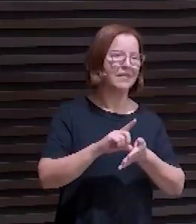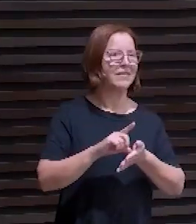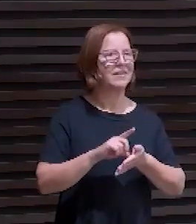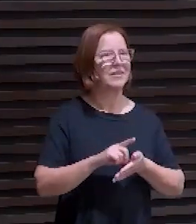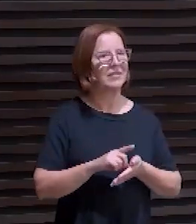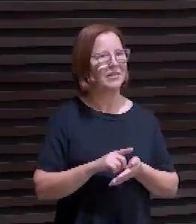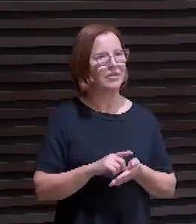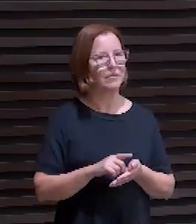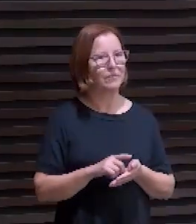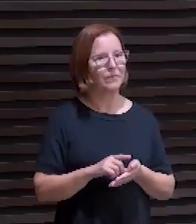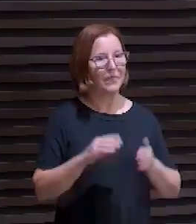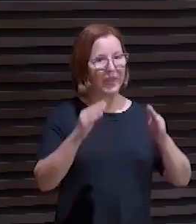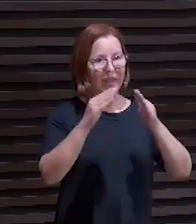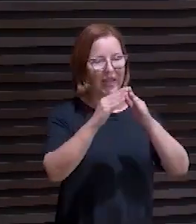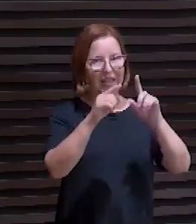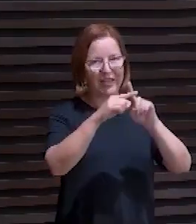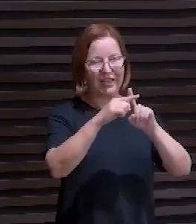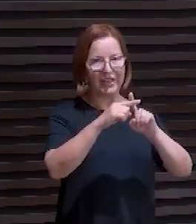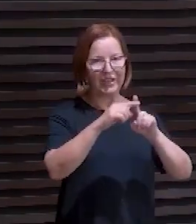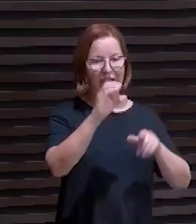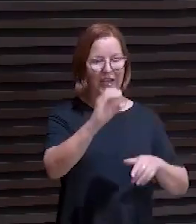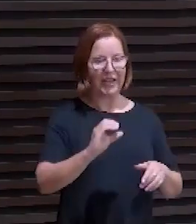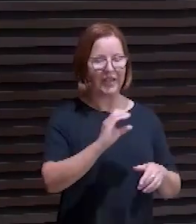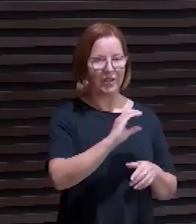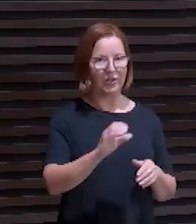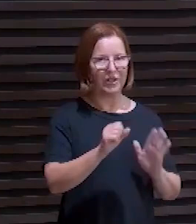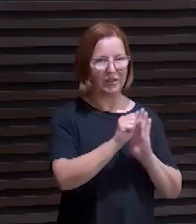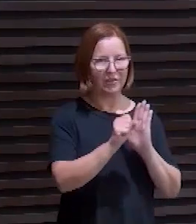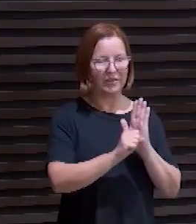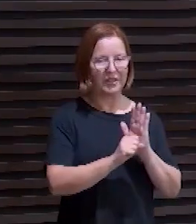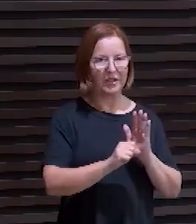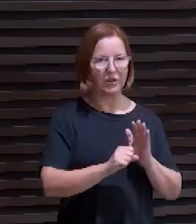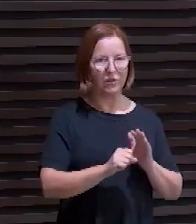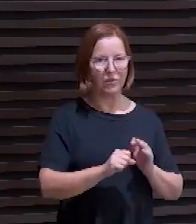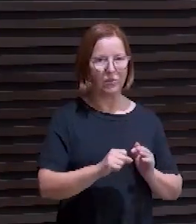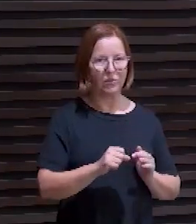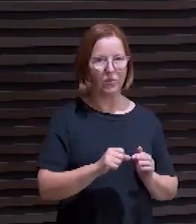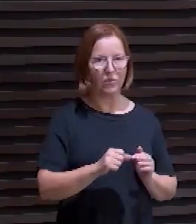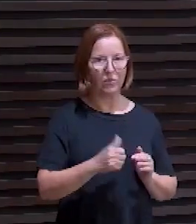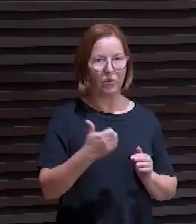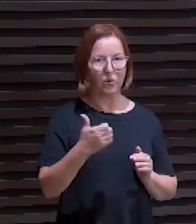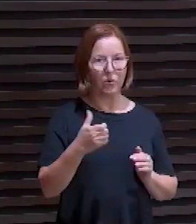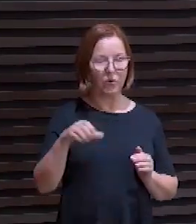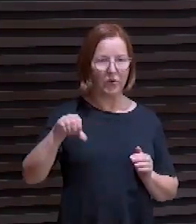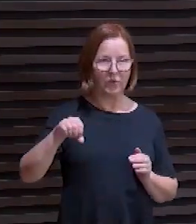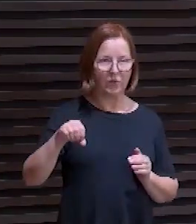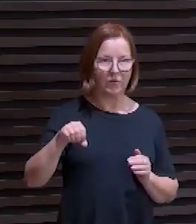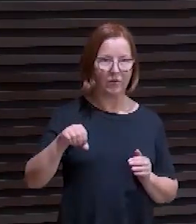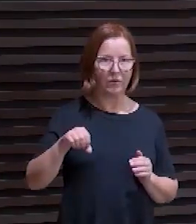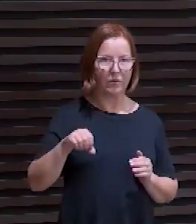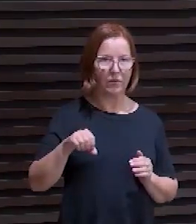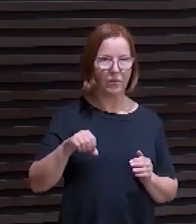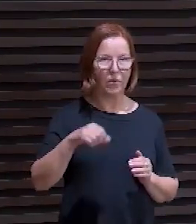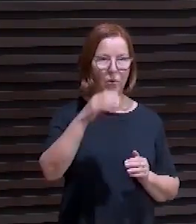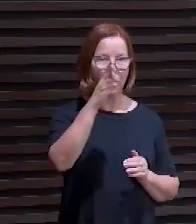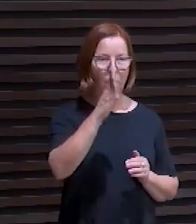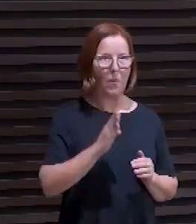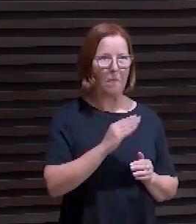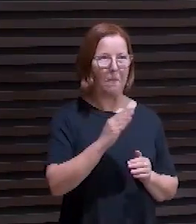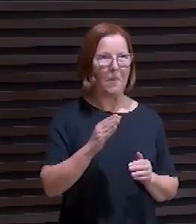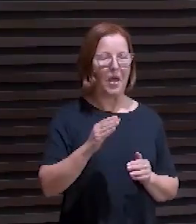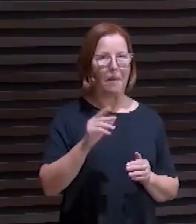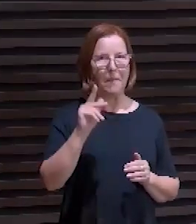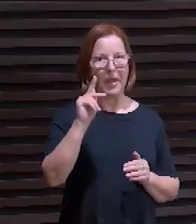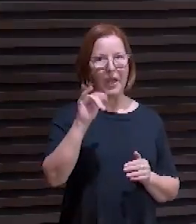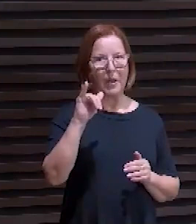A Igreja Católica, no século XIX, o Papa Pio IX, ele